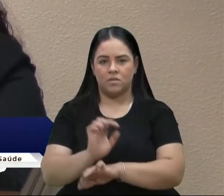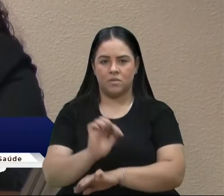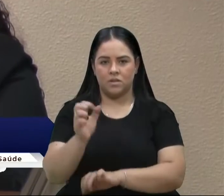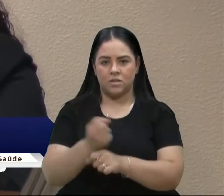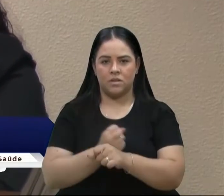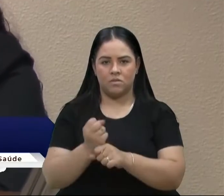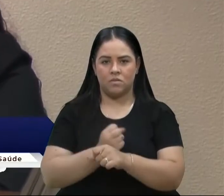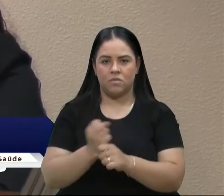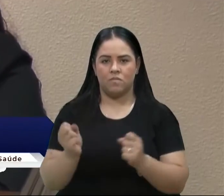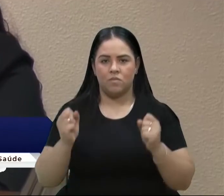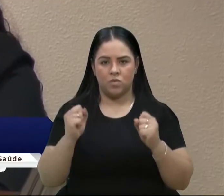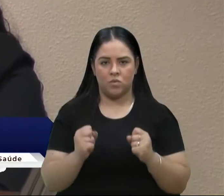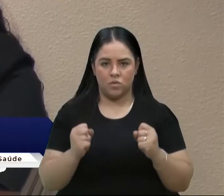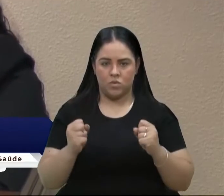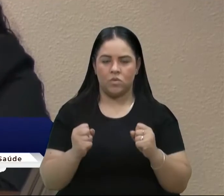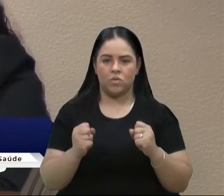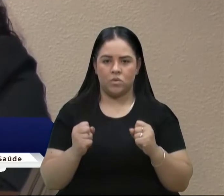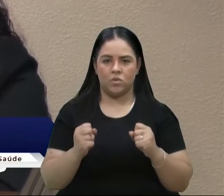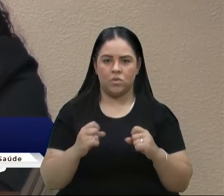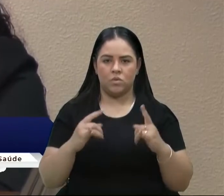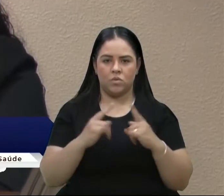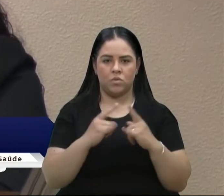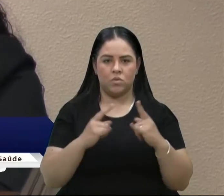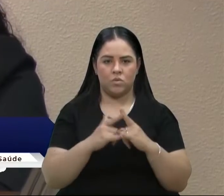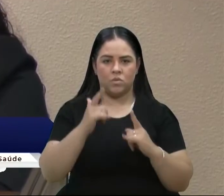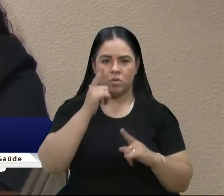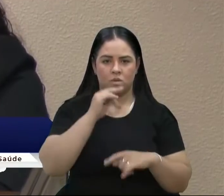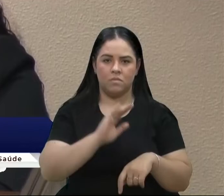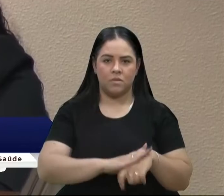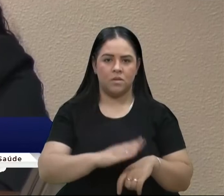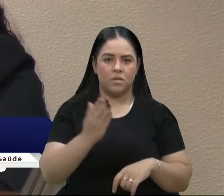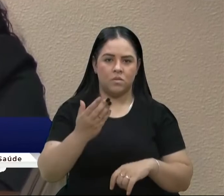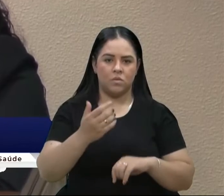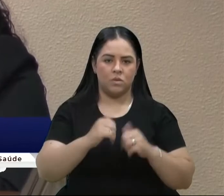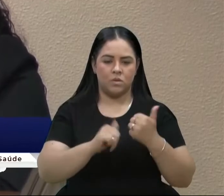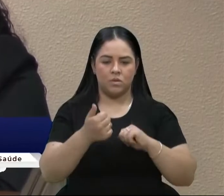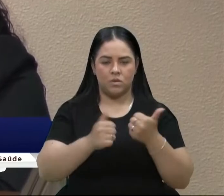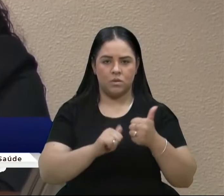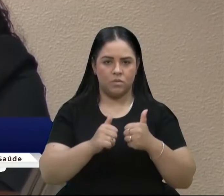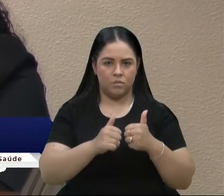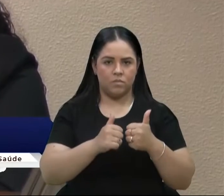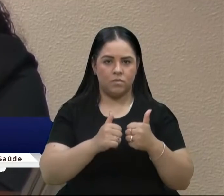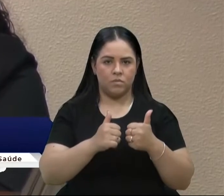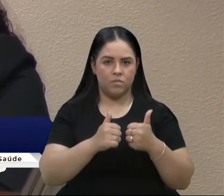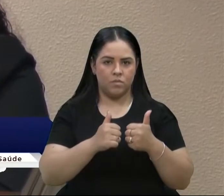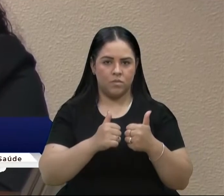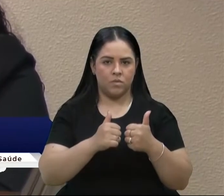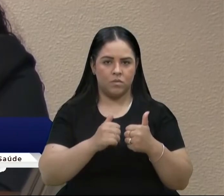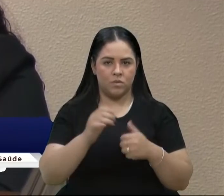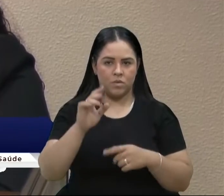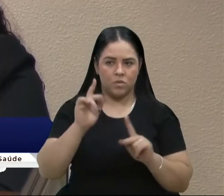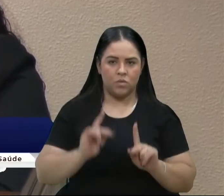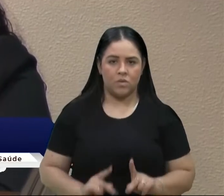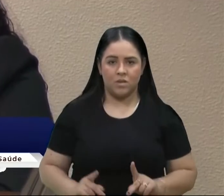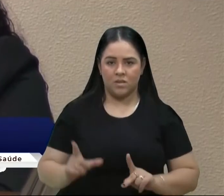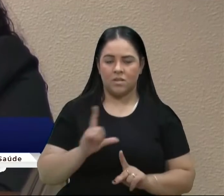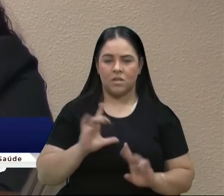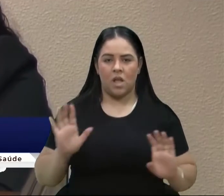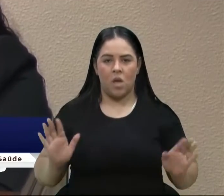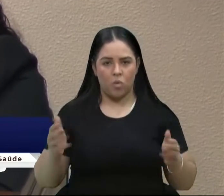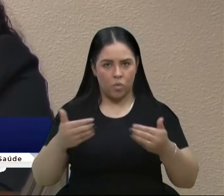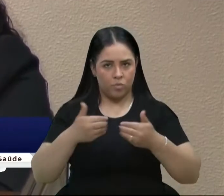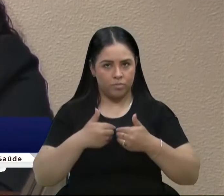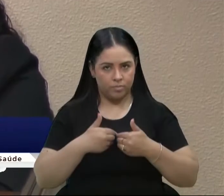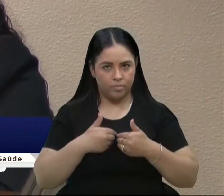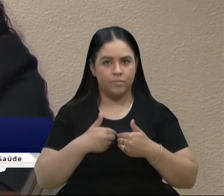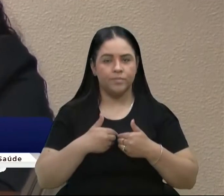possibilita as instituições a se credenciarem para dar um atendimento qualificado ao paciente com transtorno do espectro